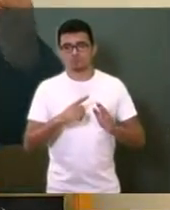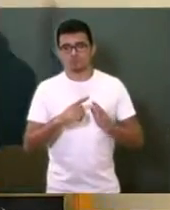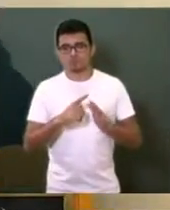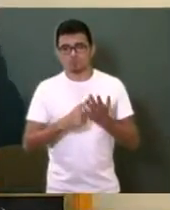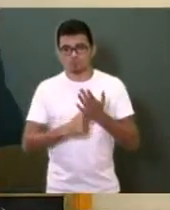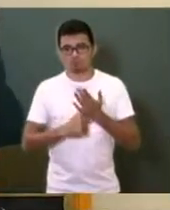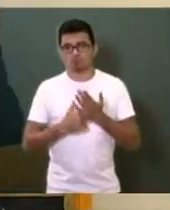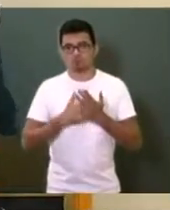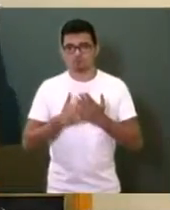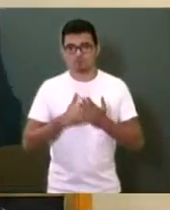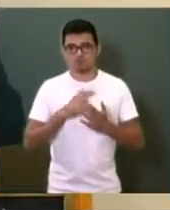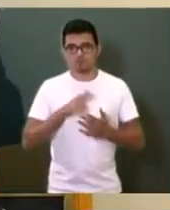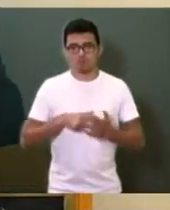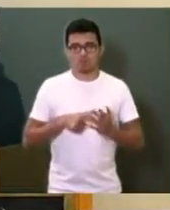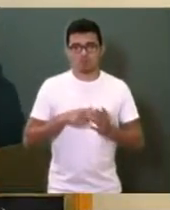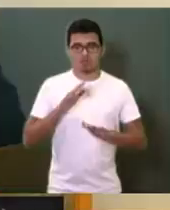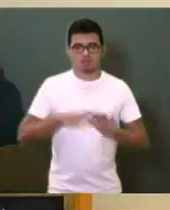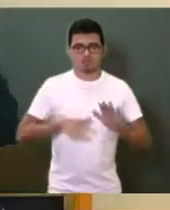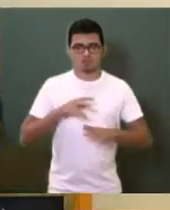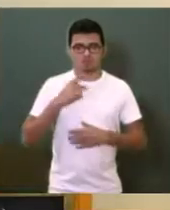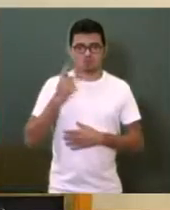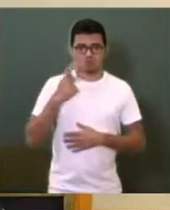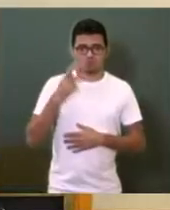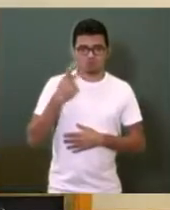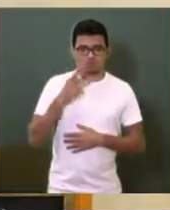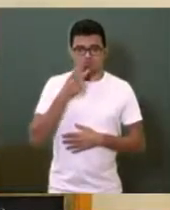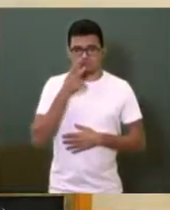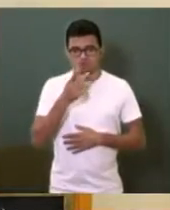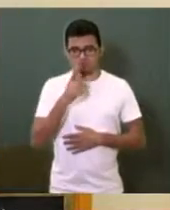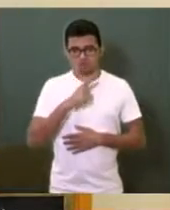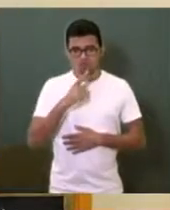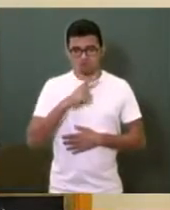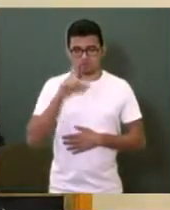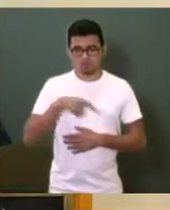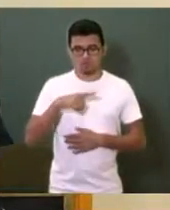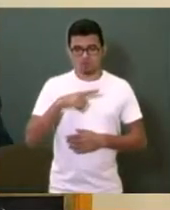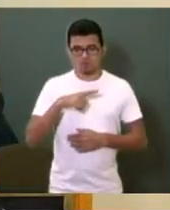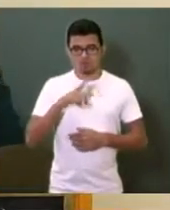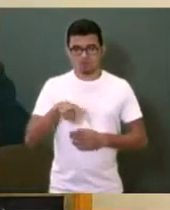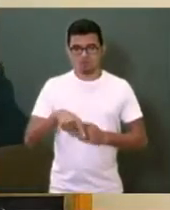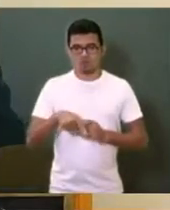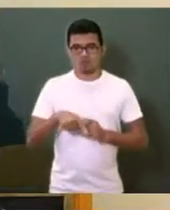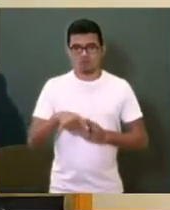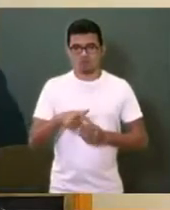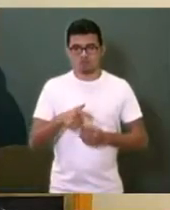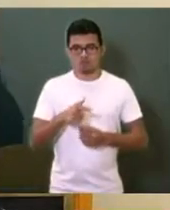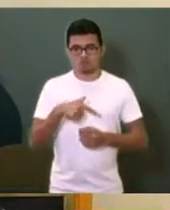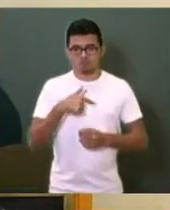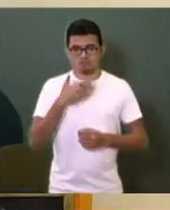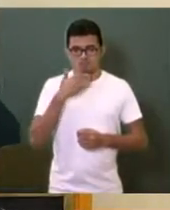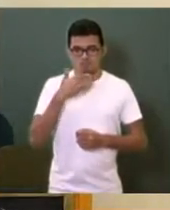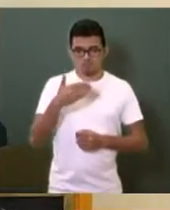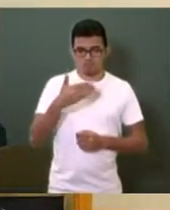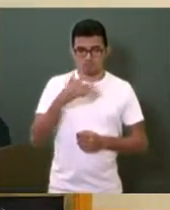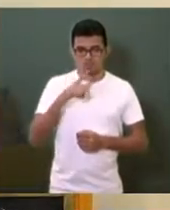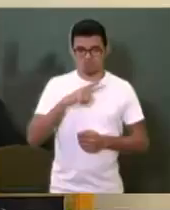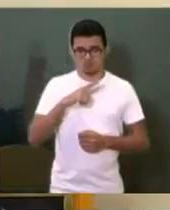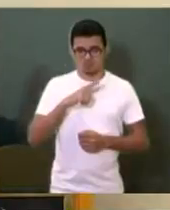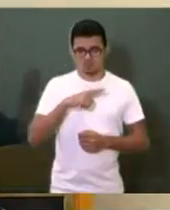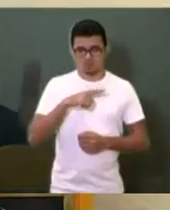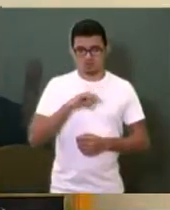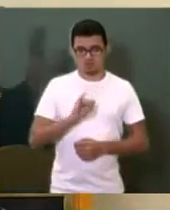até o promotor na época falou que ia entrar com um pedido de inconstitucionalidade do projeto mas eu não quis mexer nos carros e